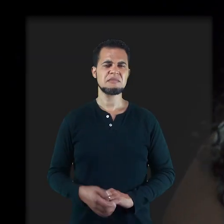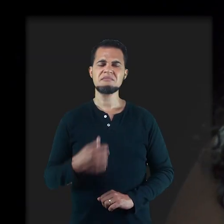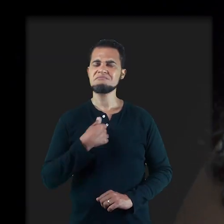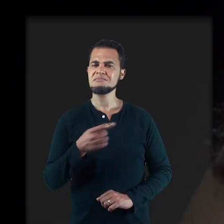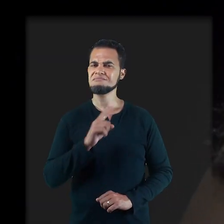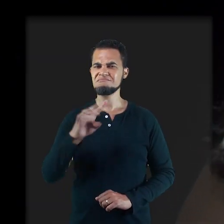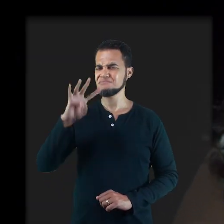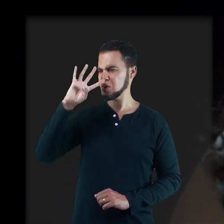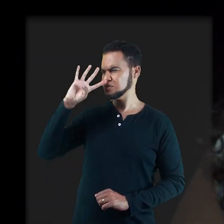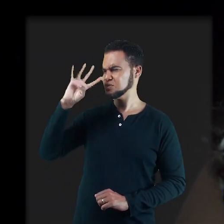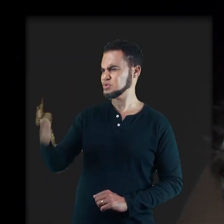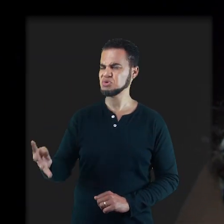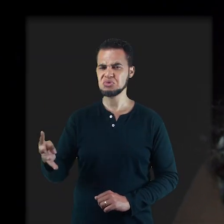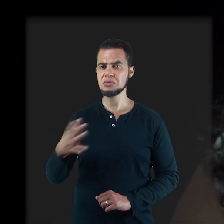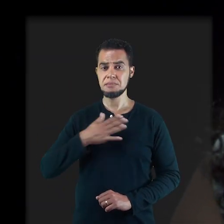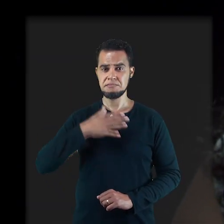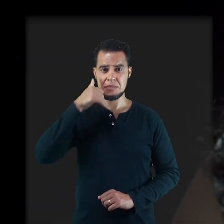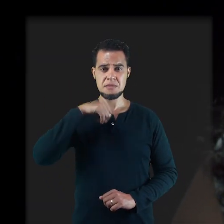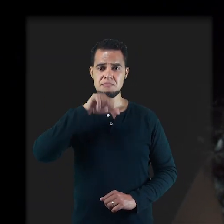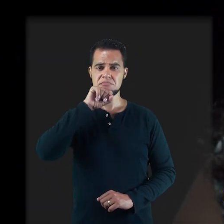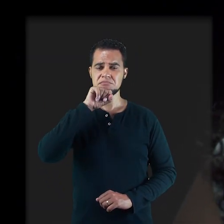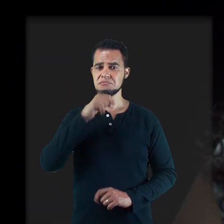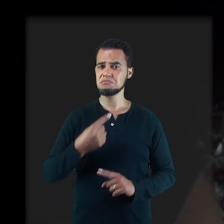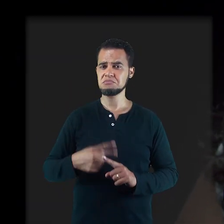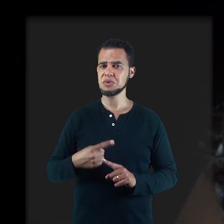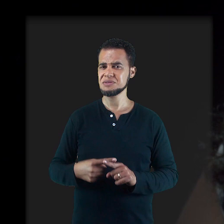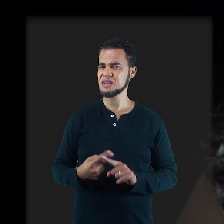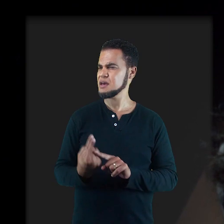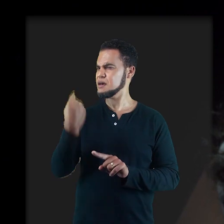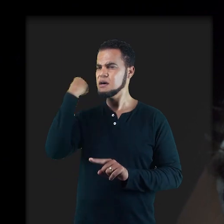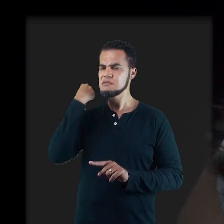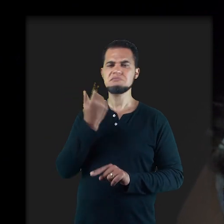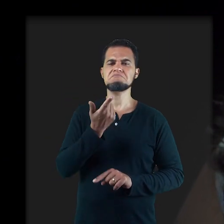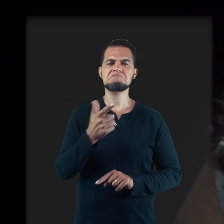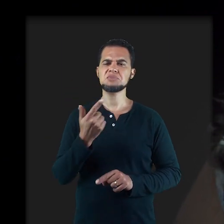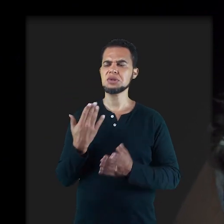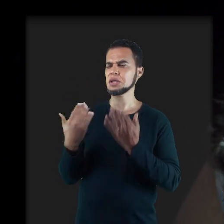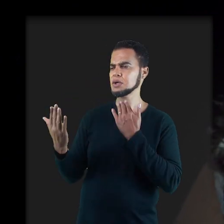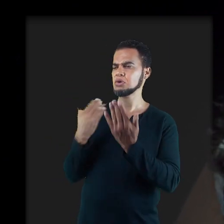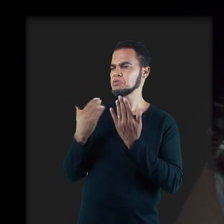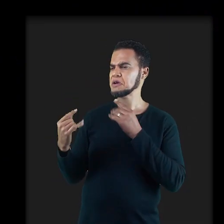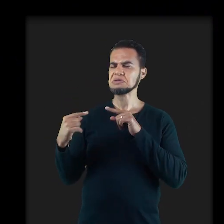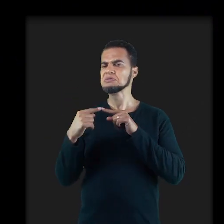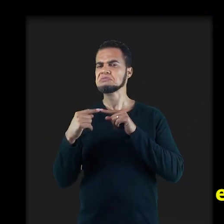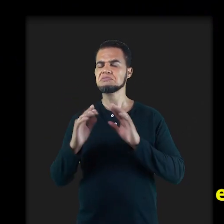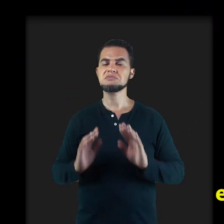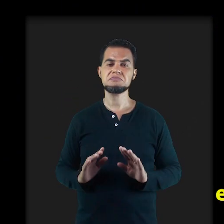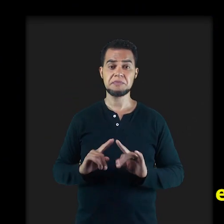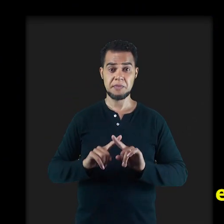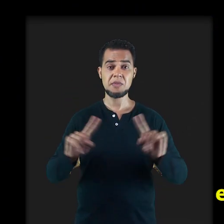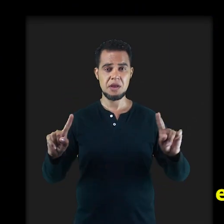Eu não julgo minha mãe por a gente não ter não ter tido esse tipo de conversa,